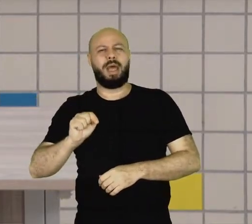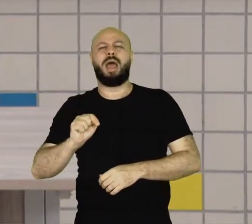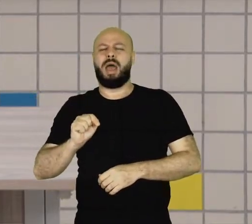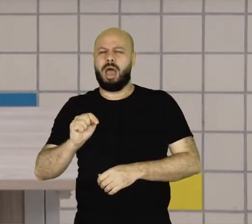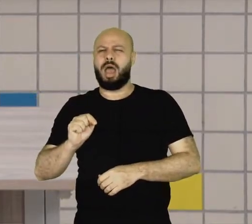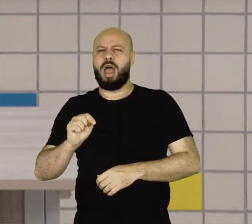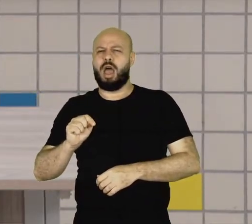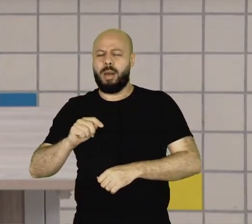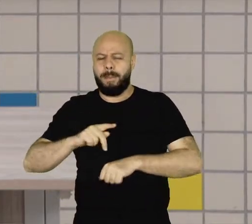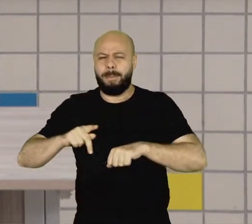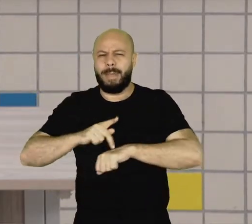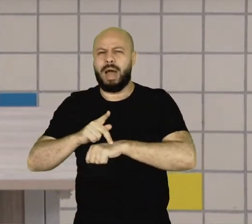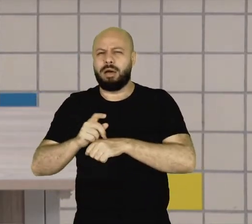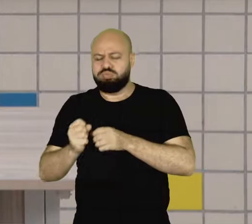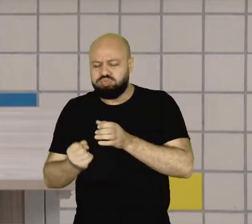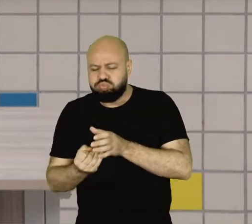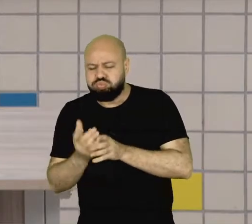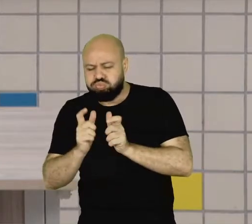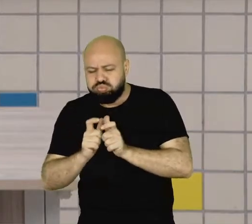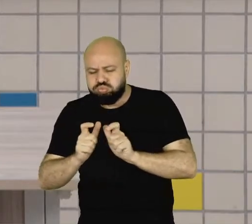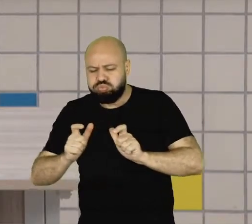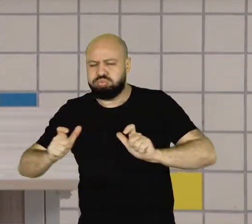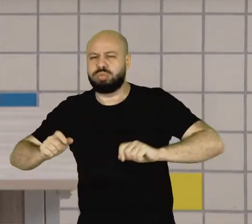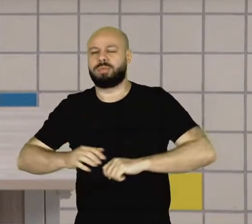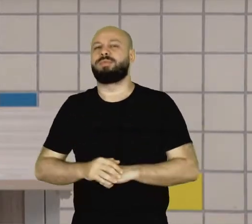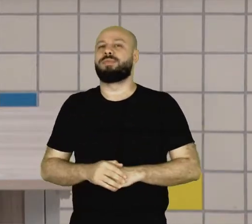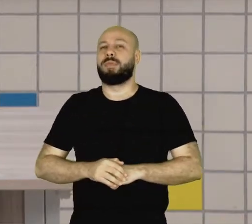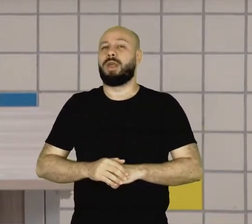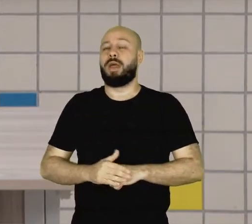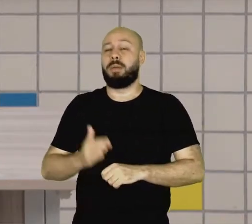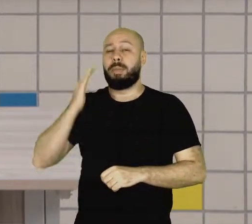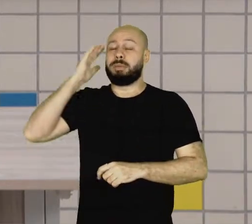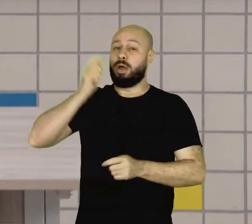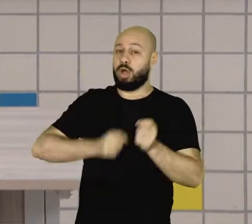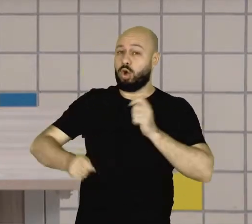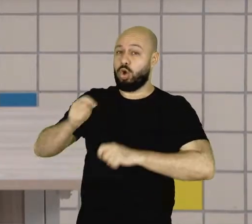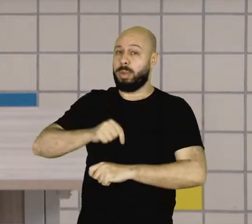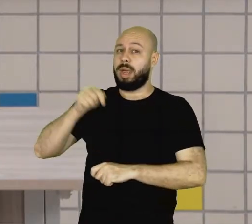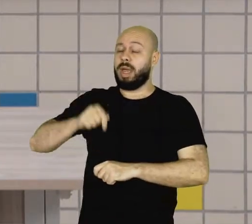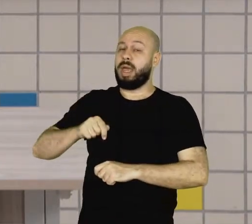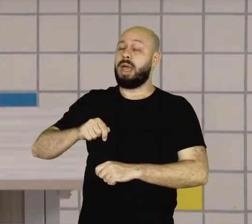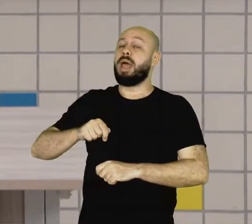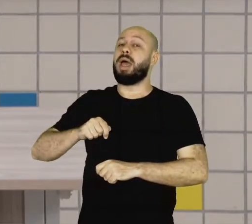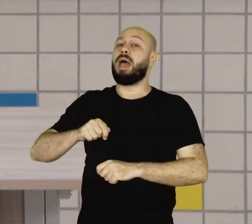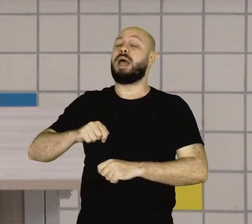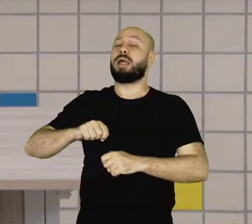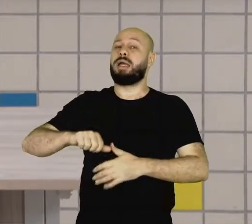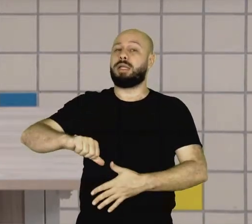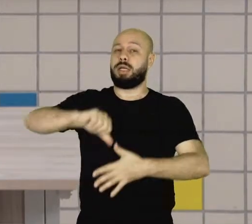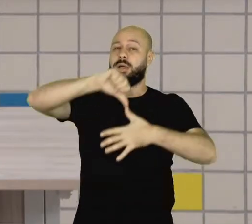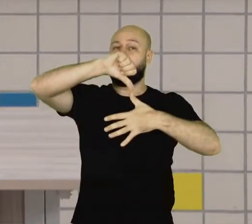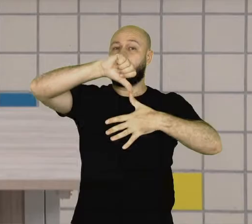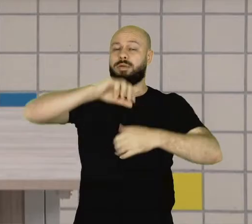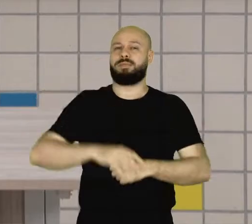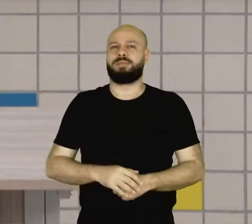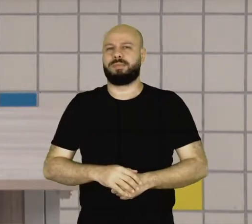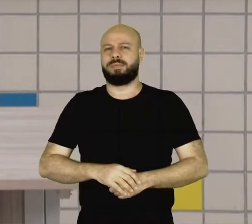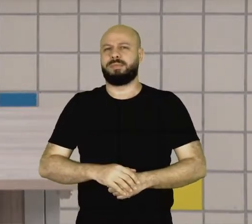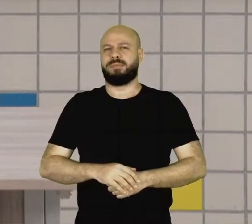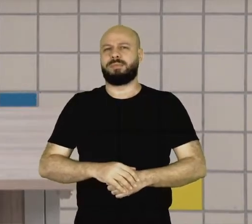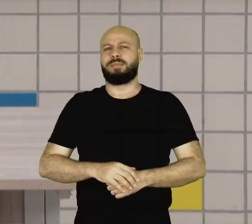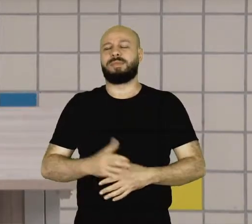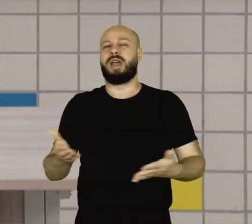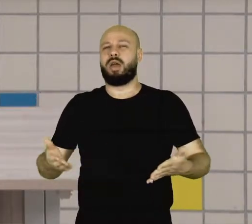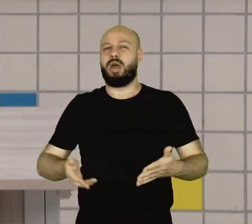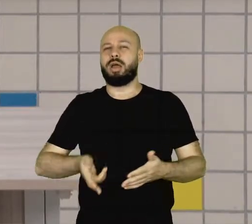emergente, mas é a principal economia da América do Sul, tá certo? E nós vamos continuar nessa aula